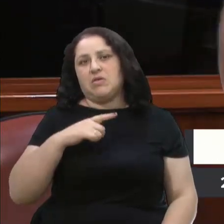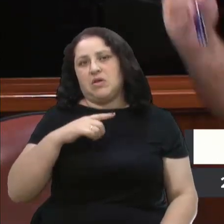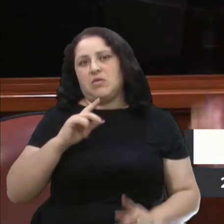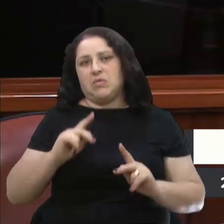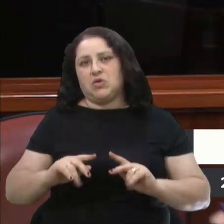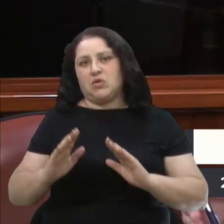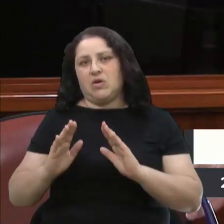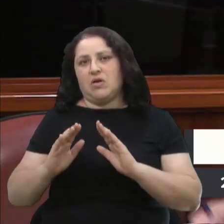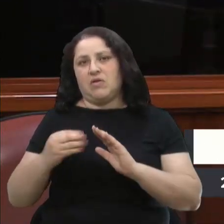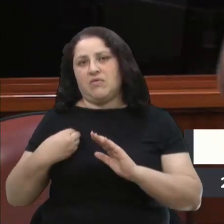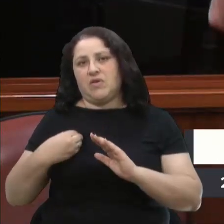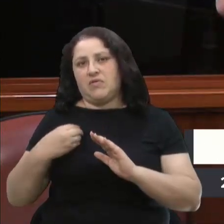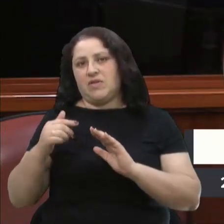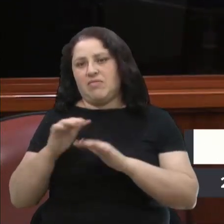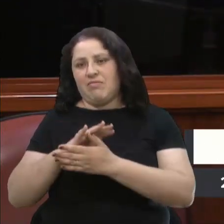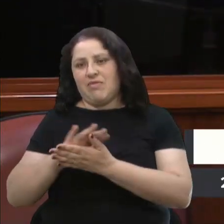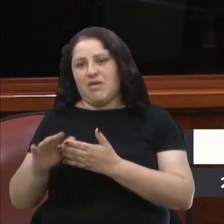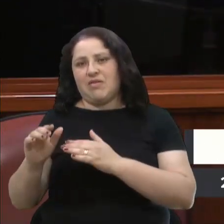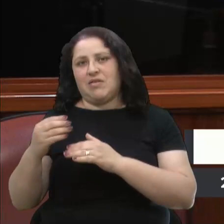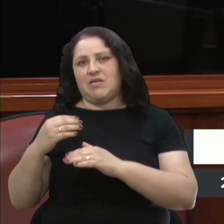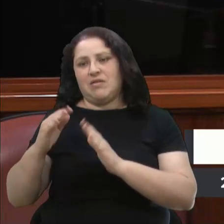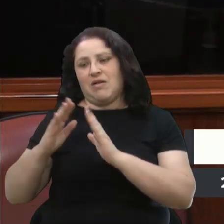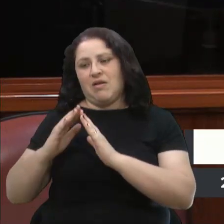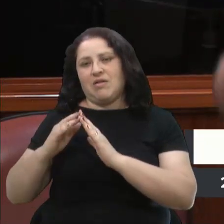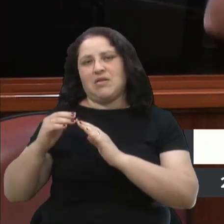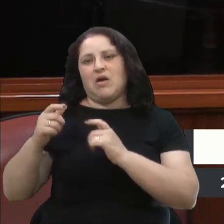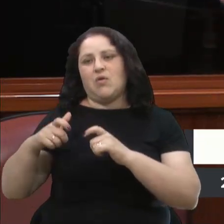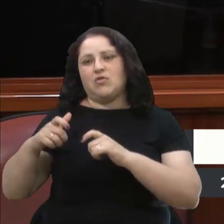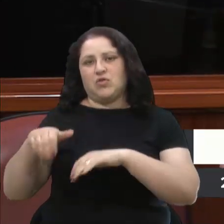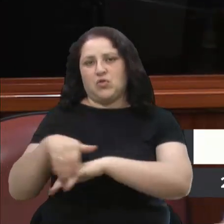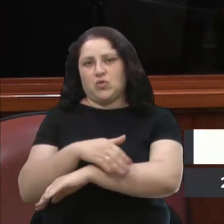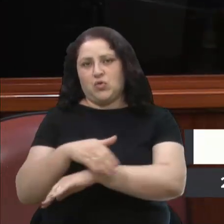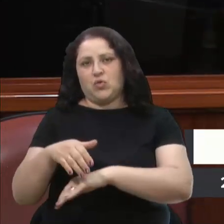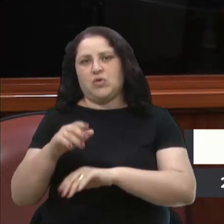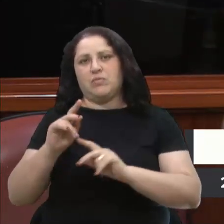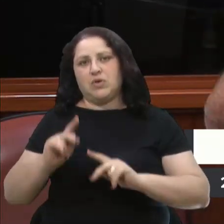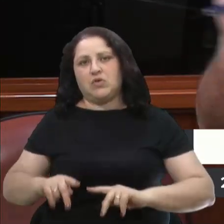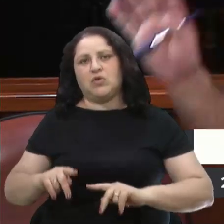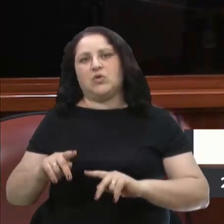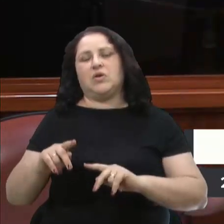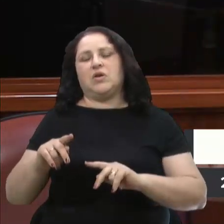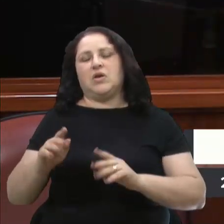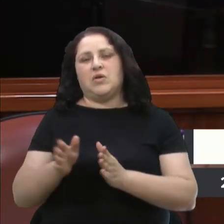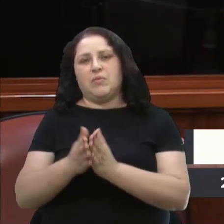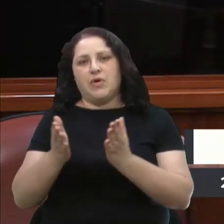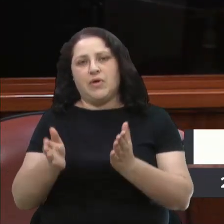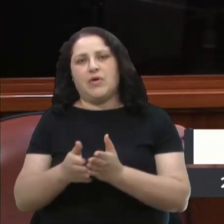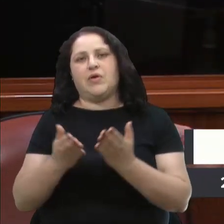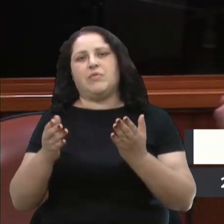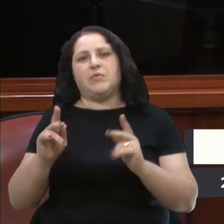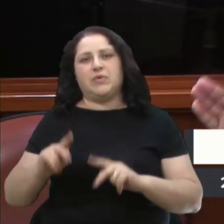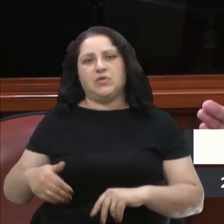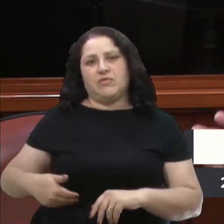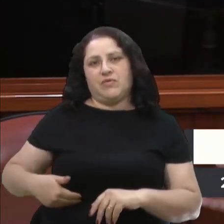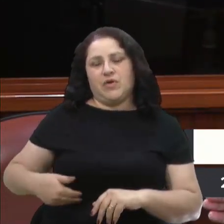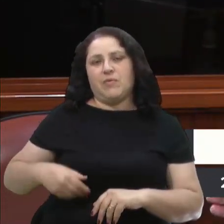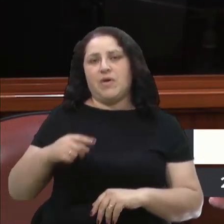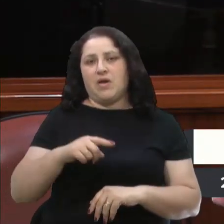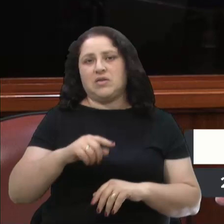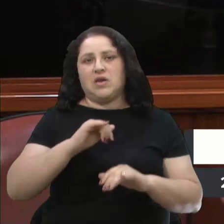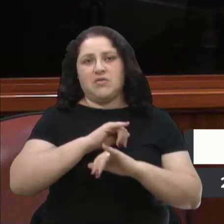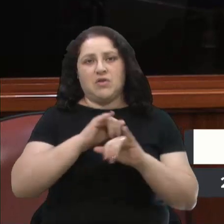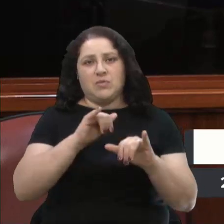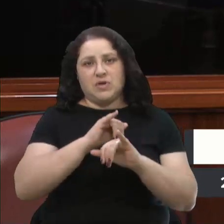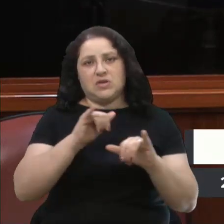que triplicou, que tem gente que empobreceu, que tem gente passando fome, também esses dados